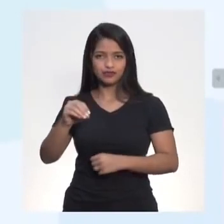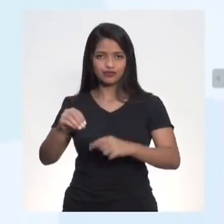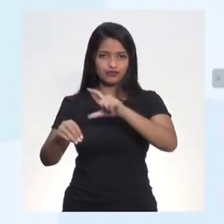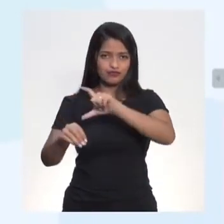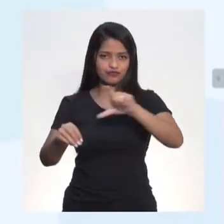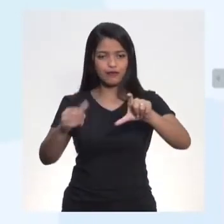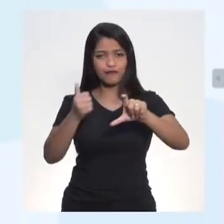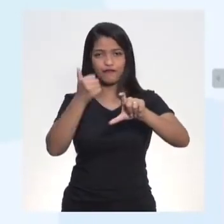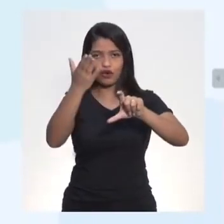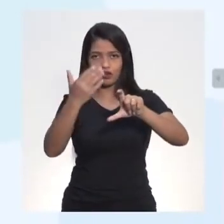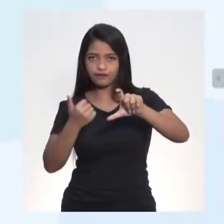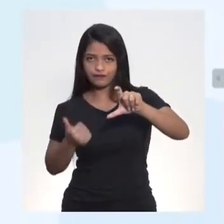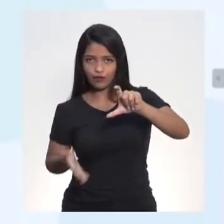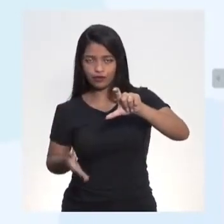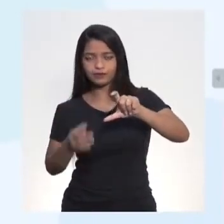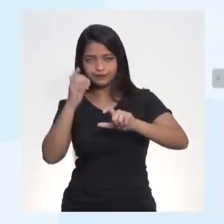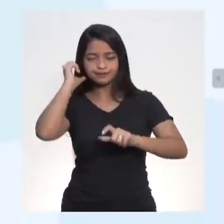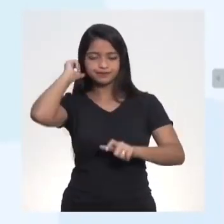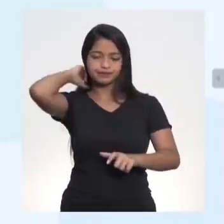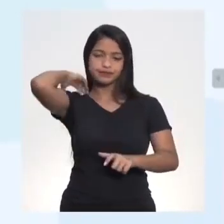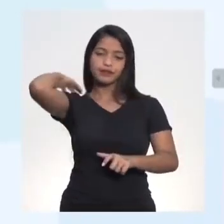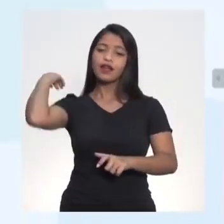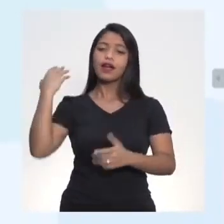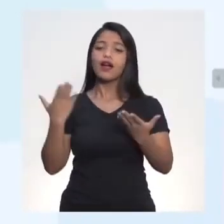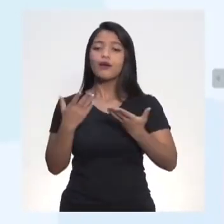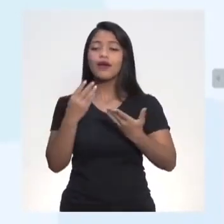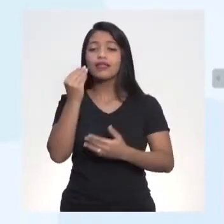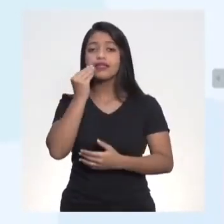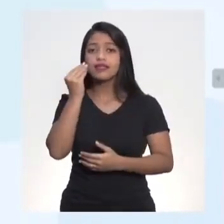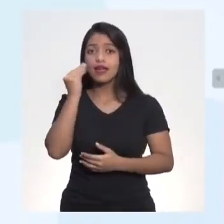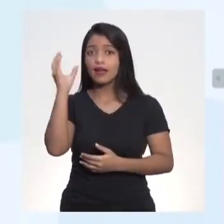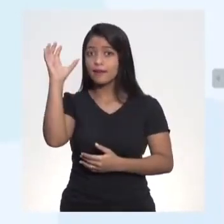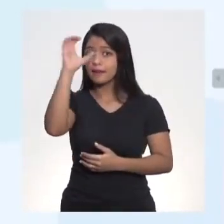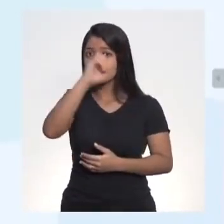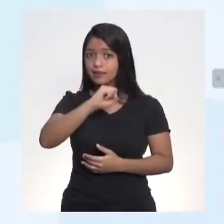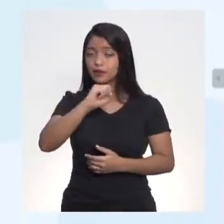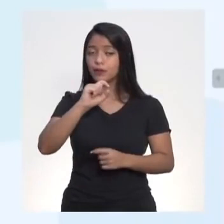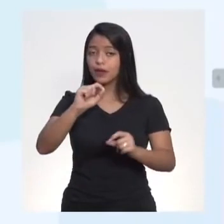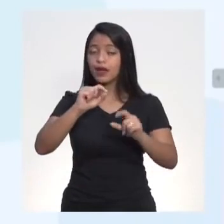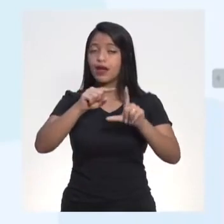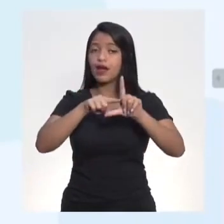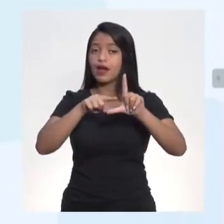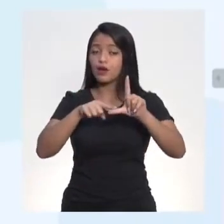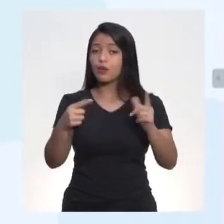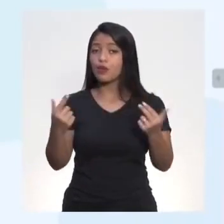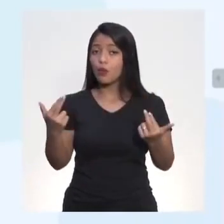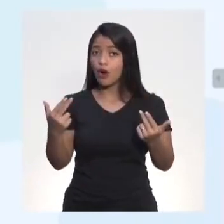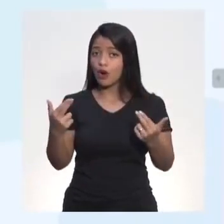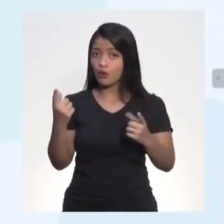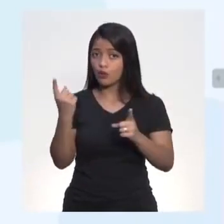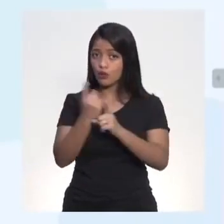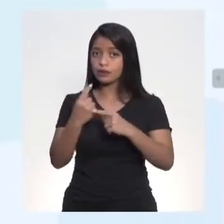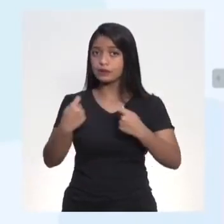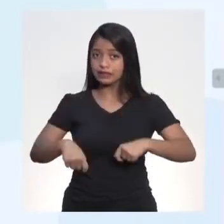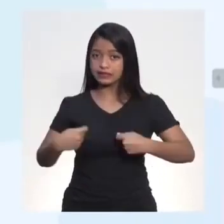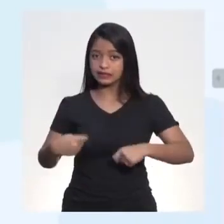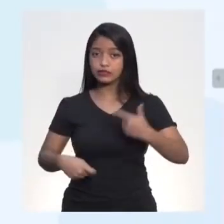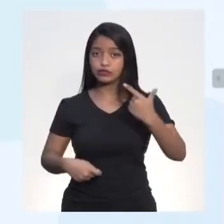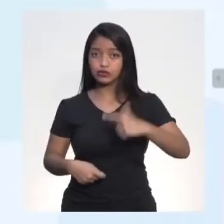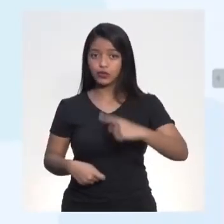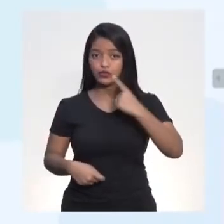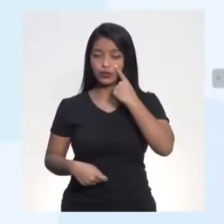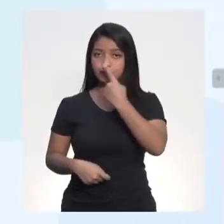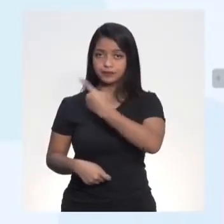relação, vamos tentar ver, então, só pela numeração. Lembrando, é congruência, ângulos iguais. Então, vamos falar de novo. Aqui, ó,